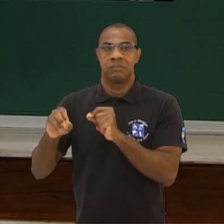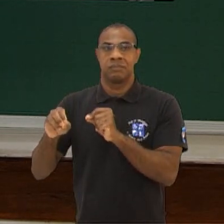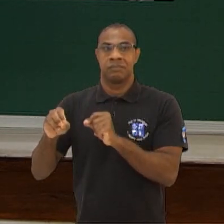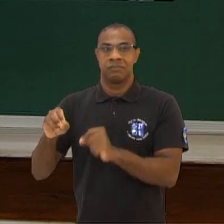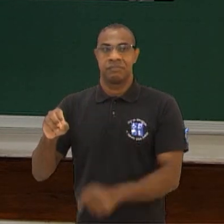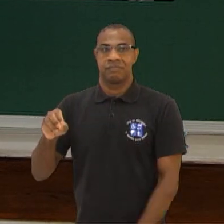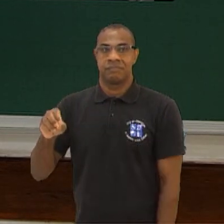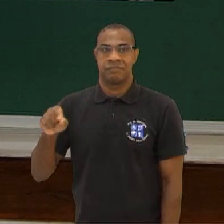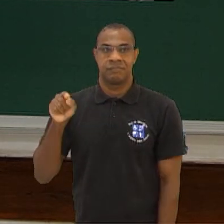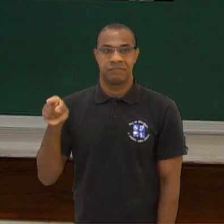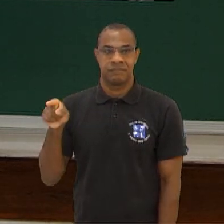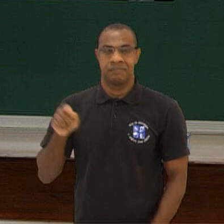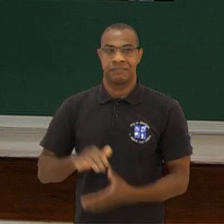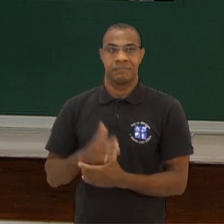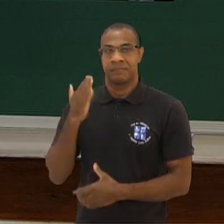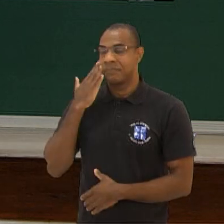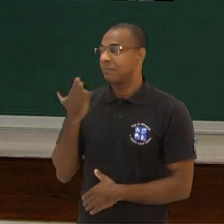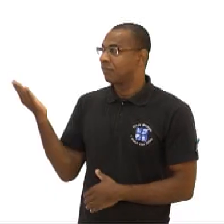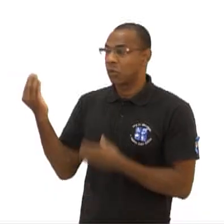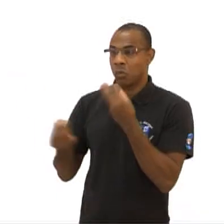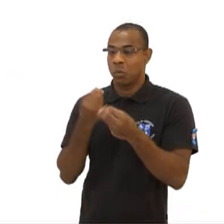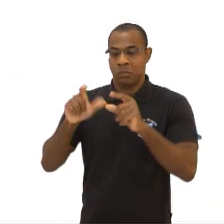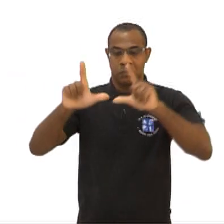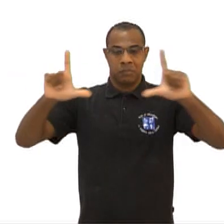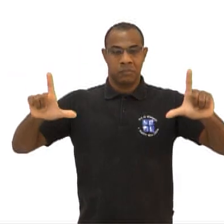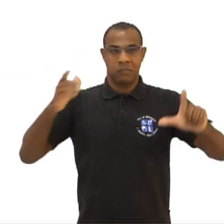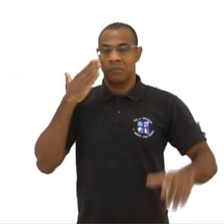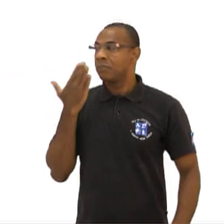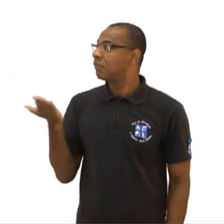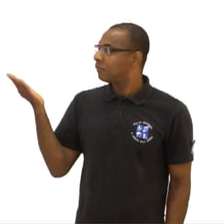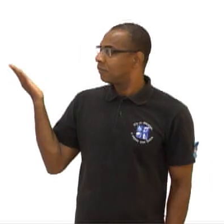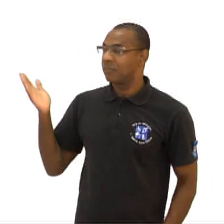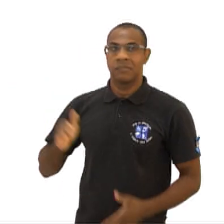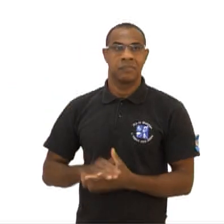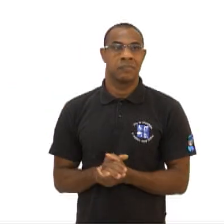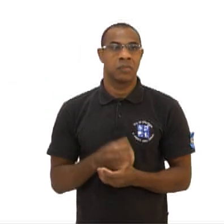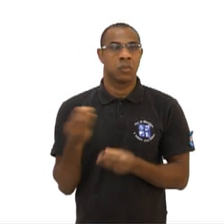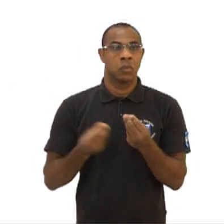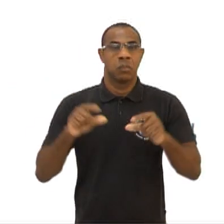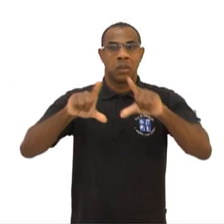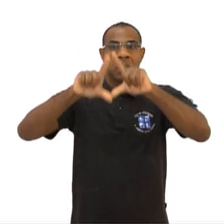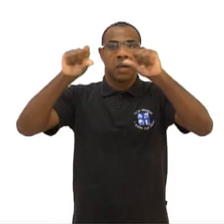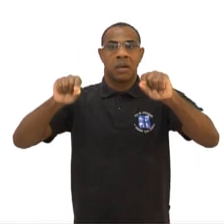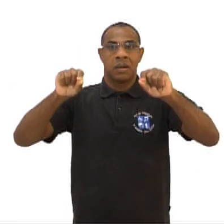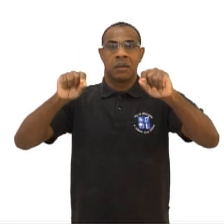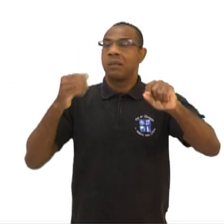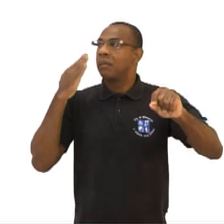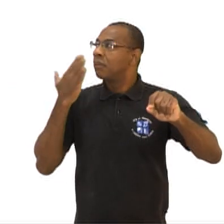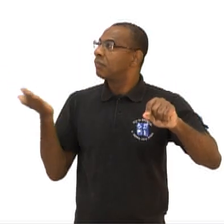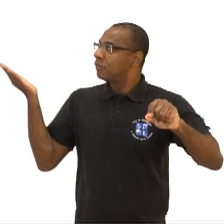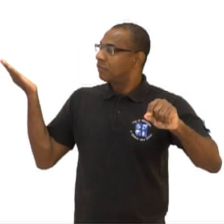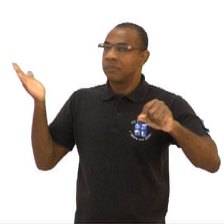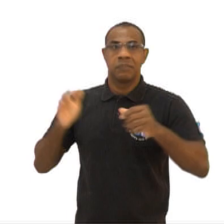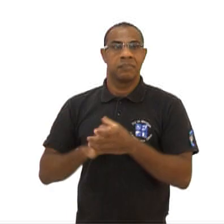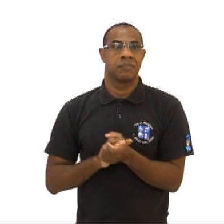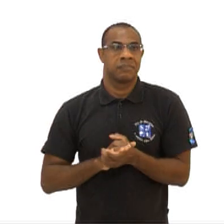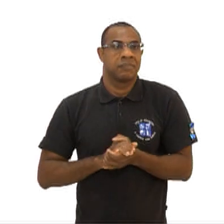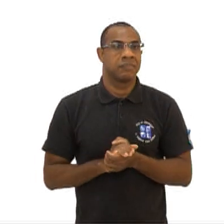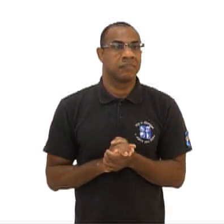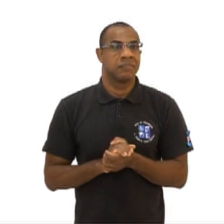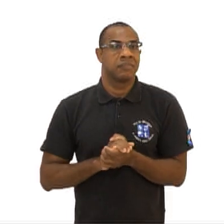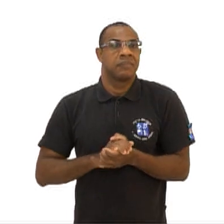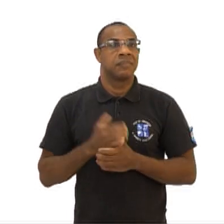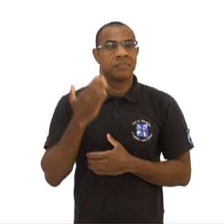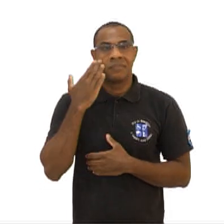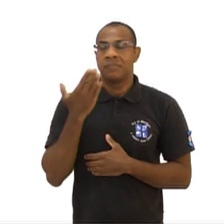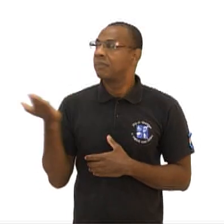e a direção do campo. Então, tá aí. Lembrar sempre que força é dada em newtons, sistema